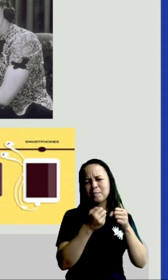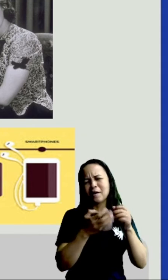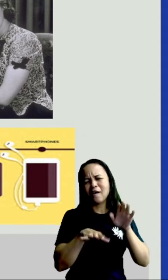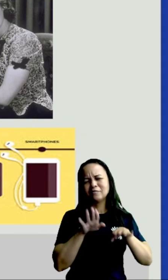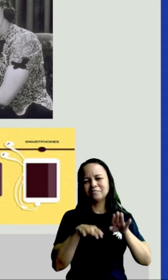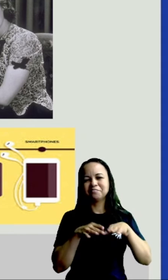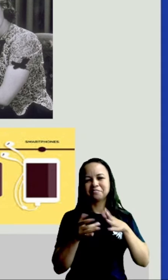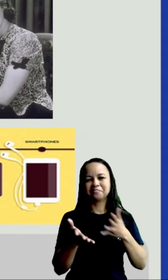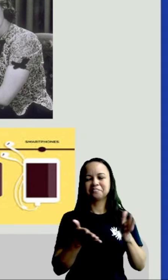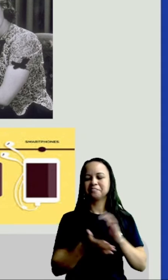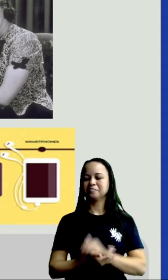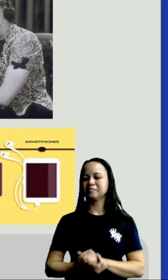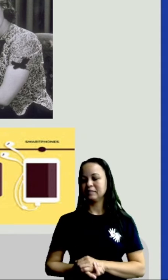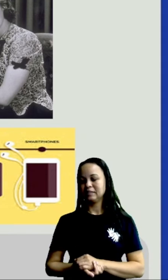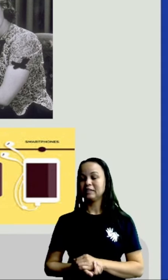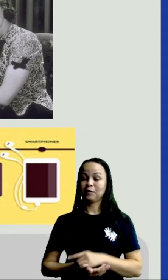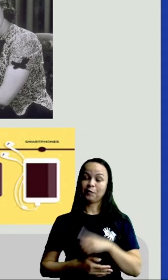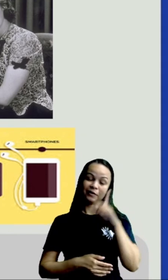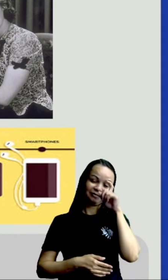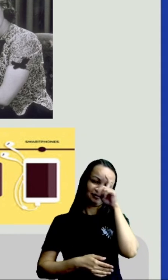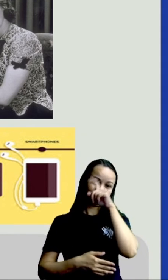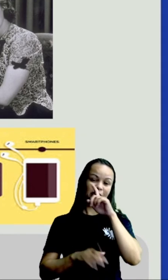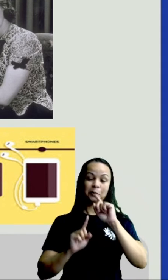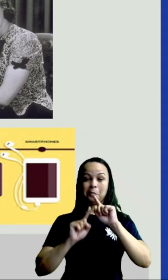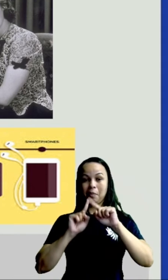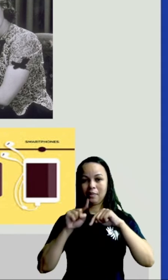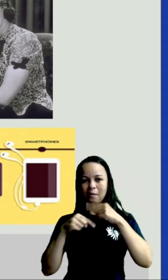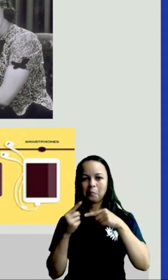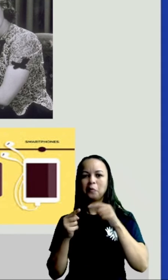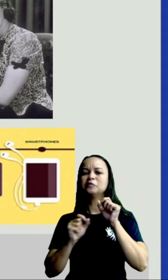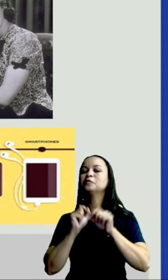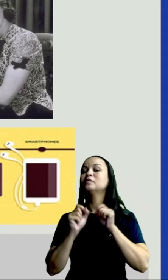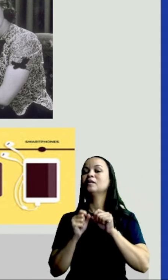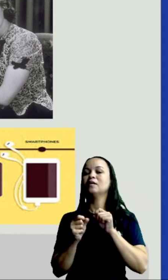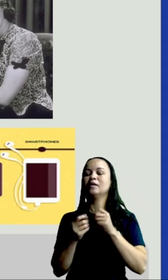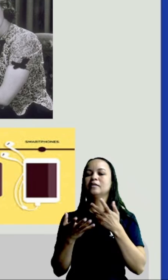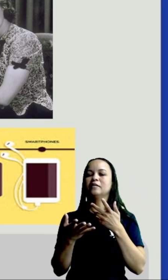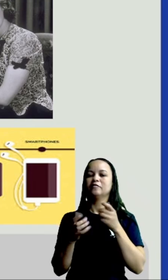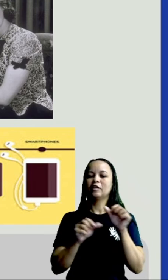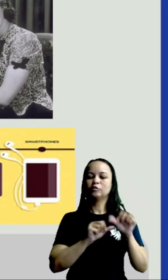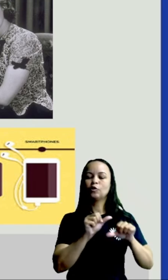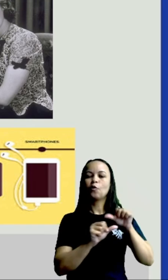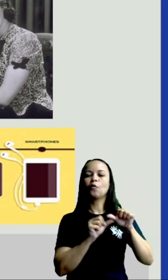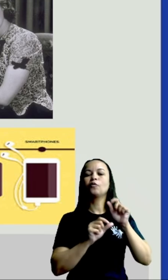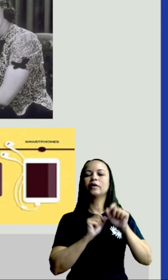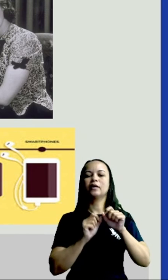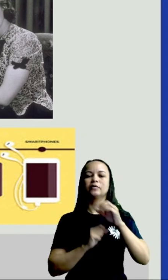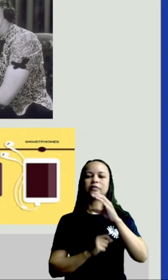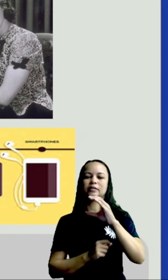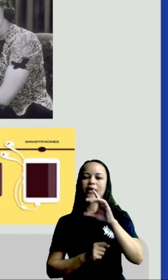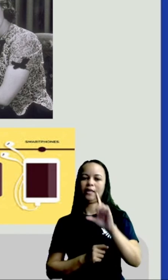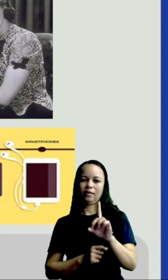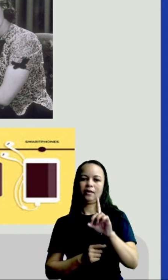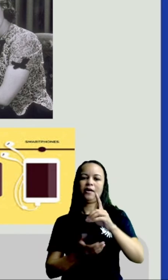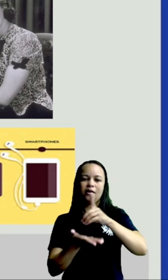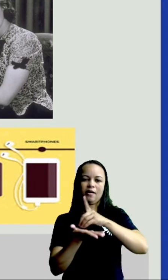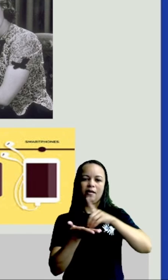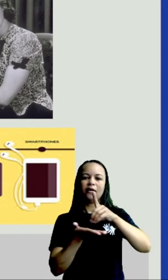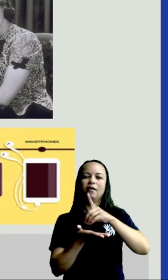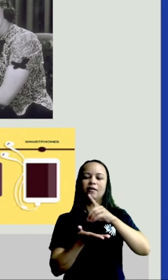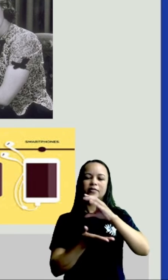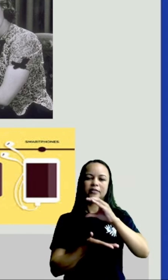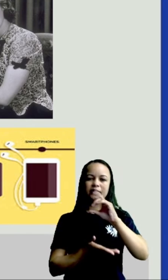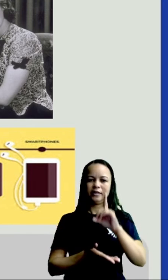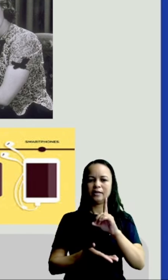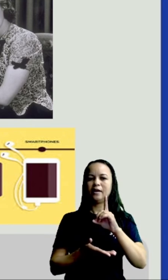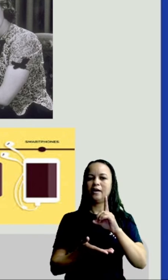vez em quando né aí era difícil mas depois a gente dá vida a fita k7 ver o CD né E